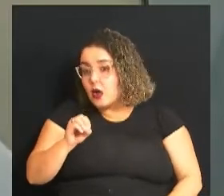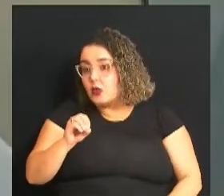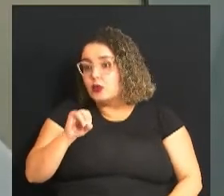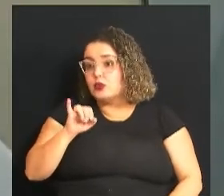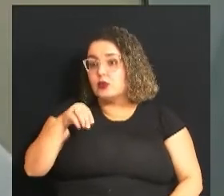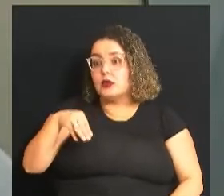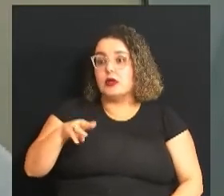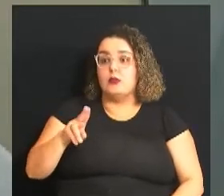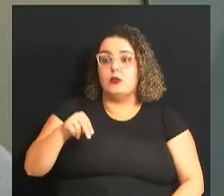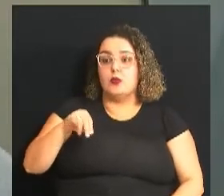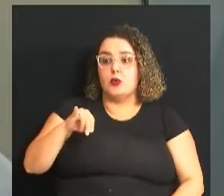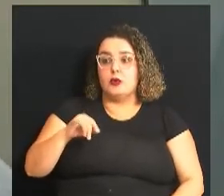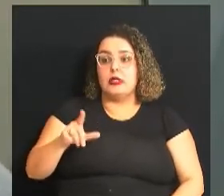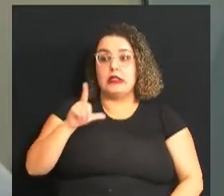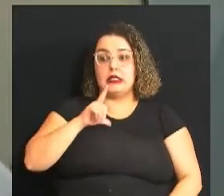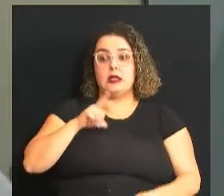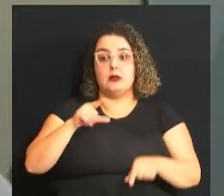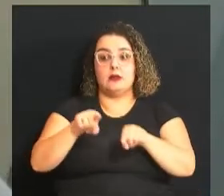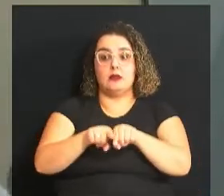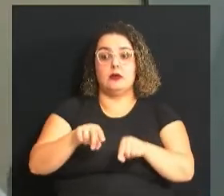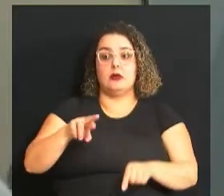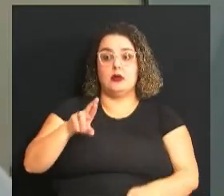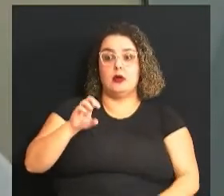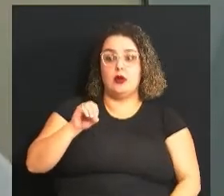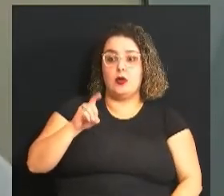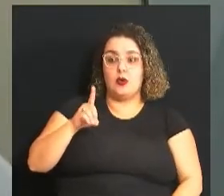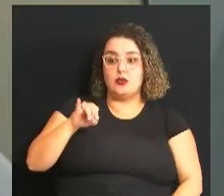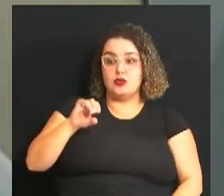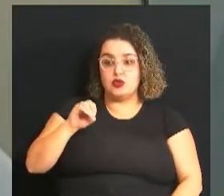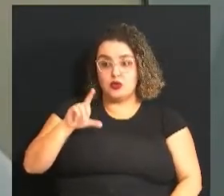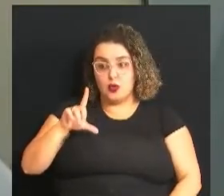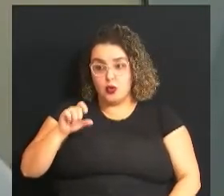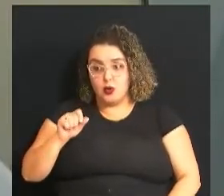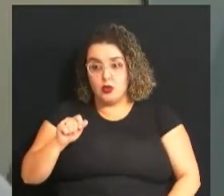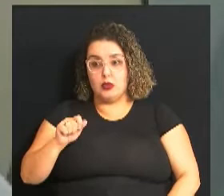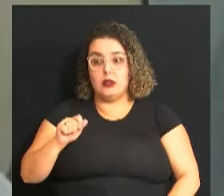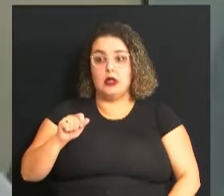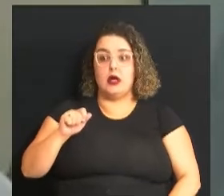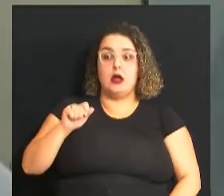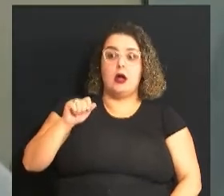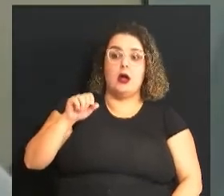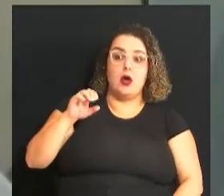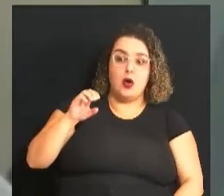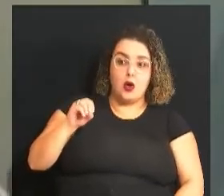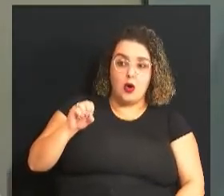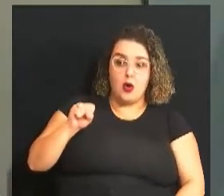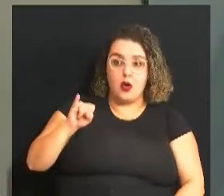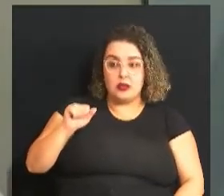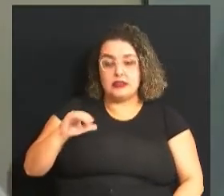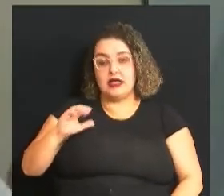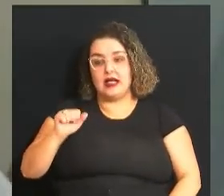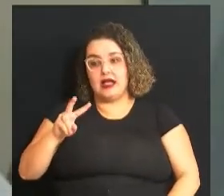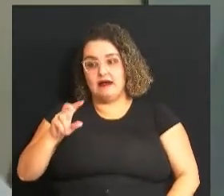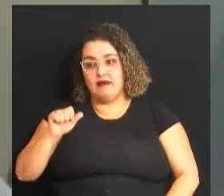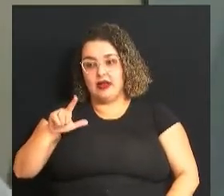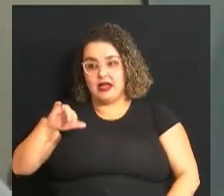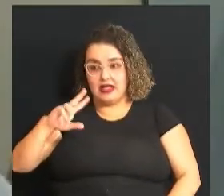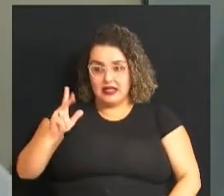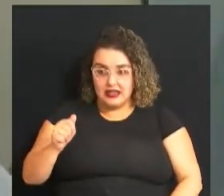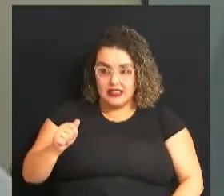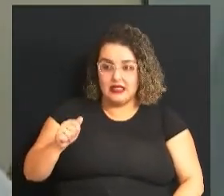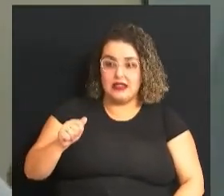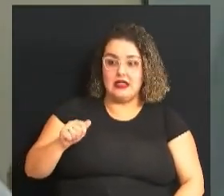Nós temos também rodiola rósea, cava-cava, cavalinha,